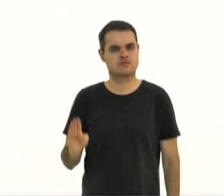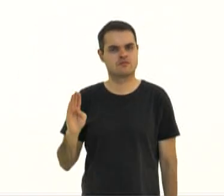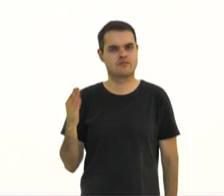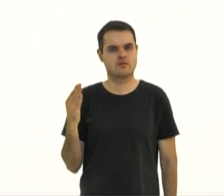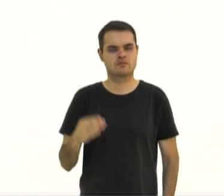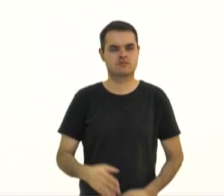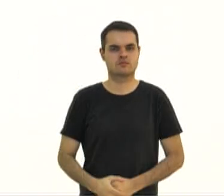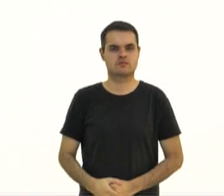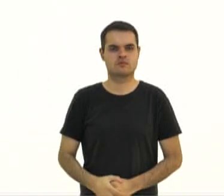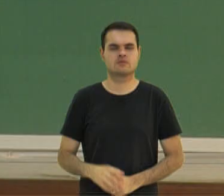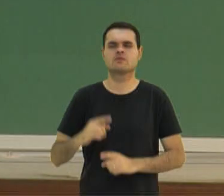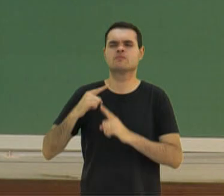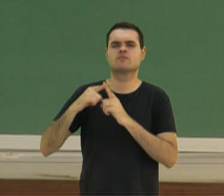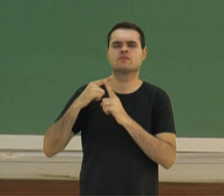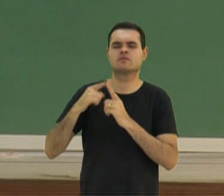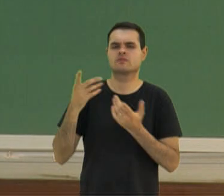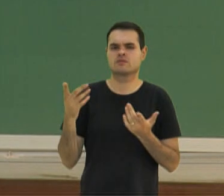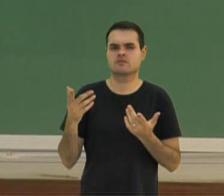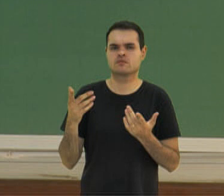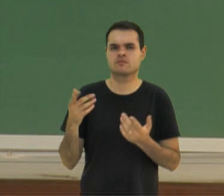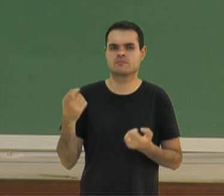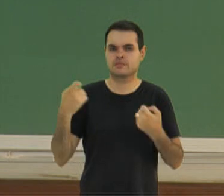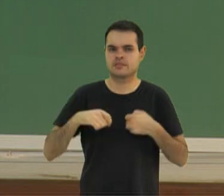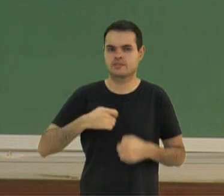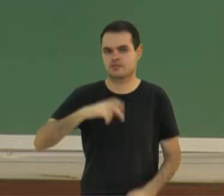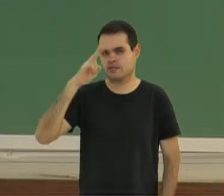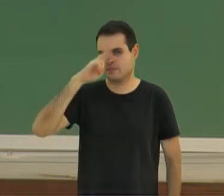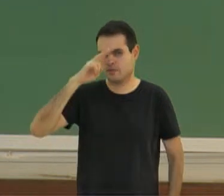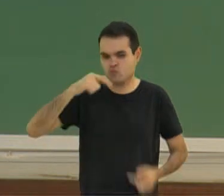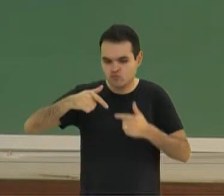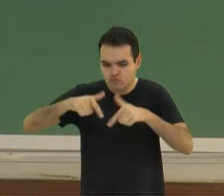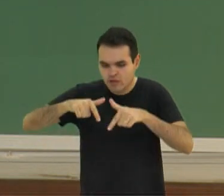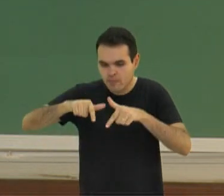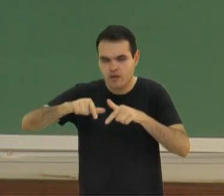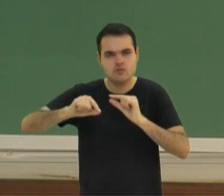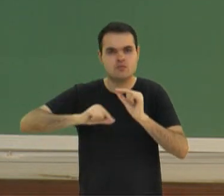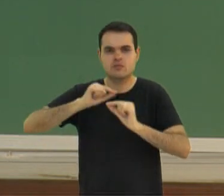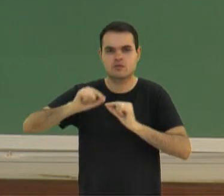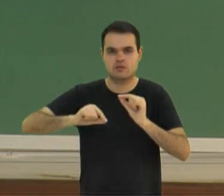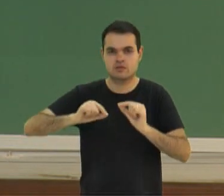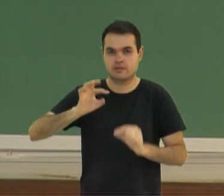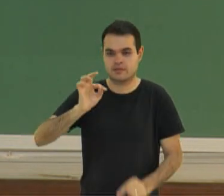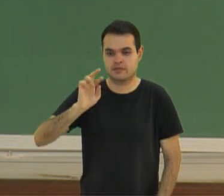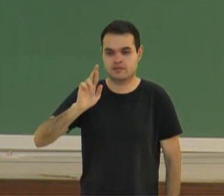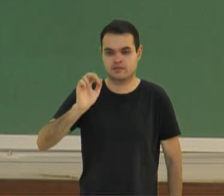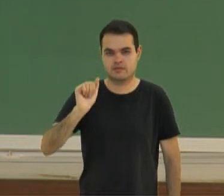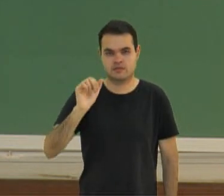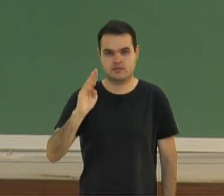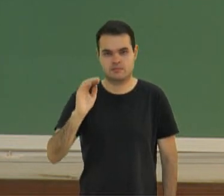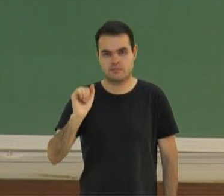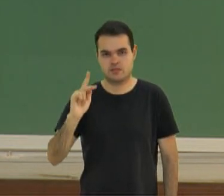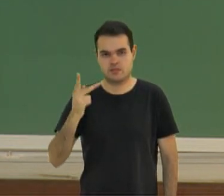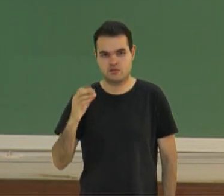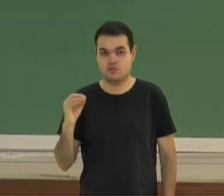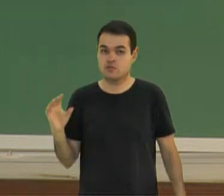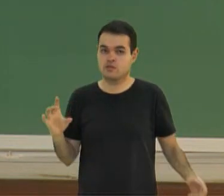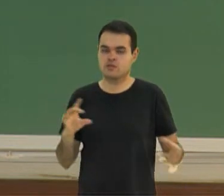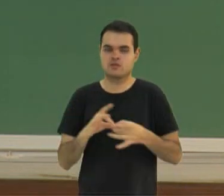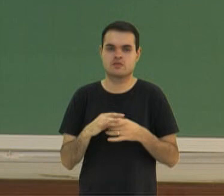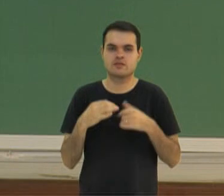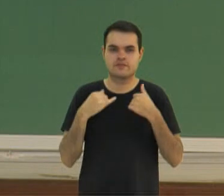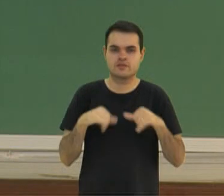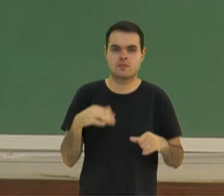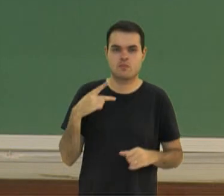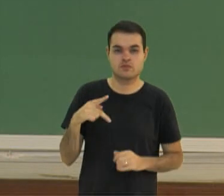Falsa. Por quê? Gente, nós temos que lembrar que o trabalho nesse caso, lembre-se, trabalho de conversão de energia, está relacionado com a energia